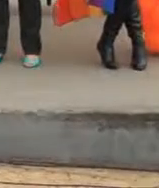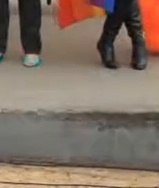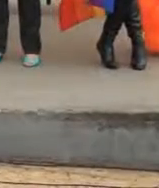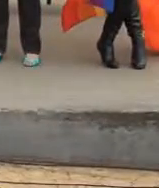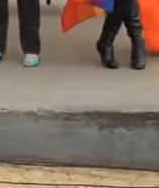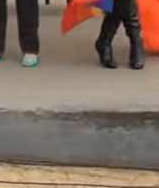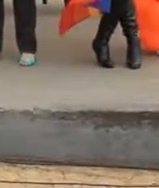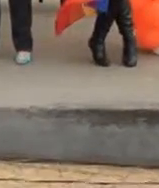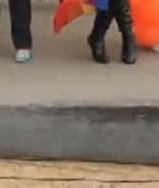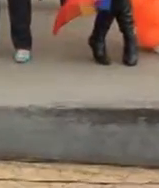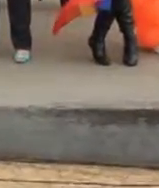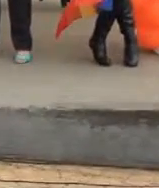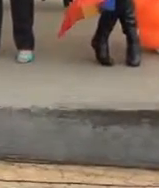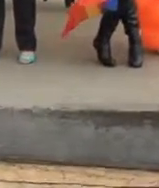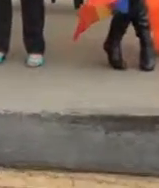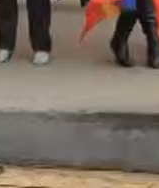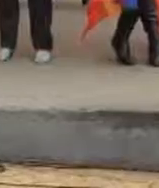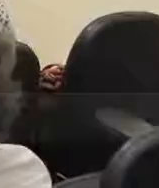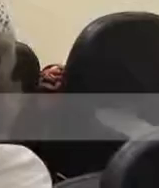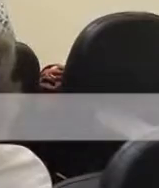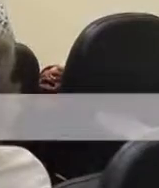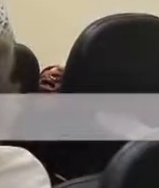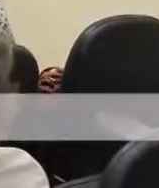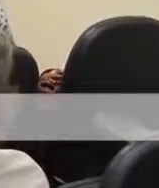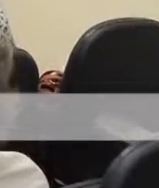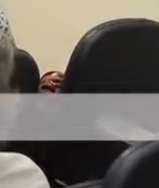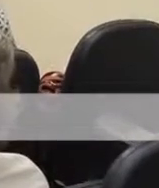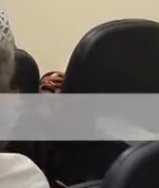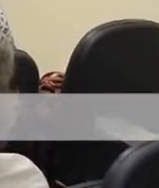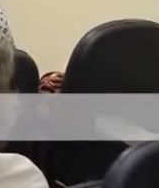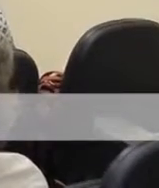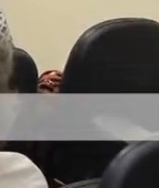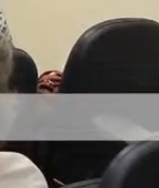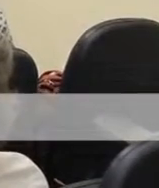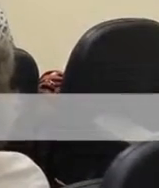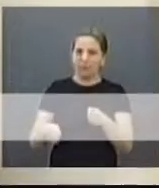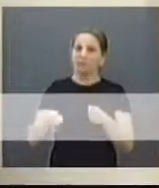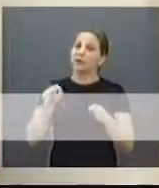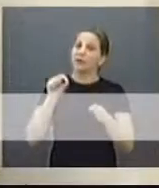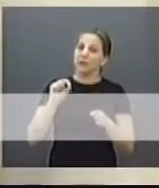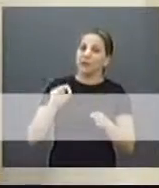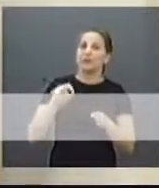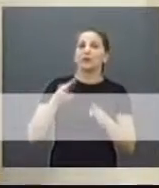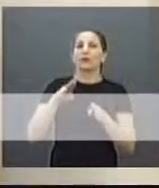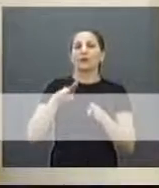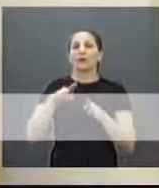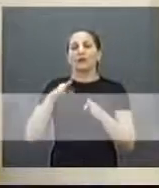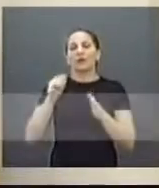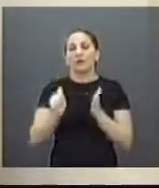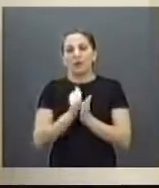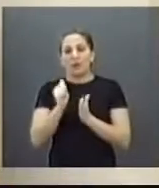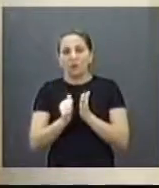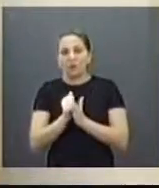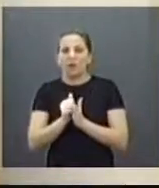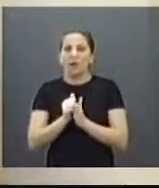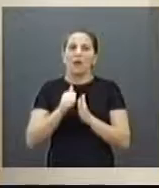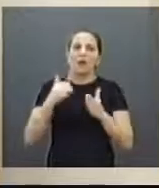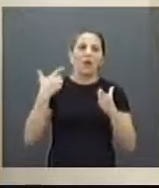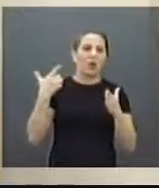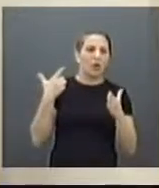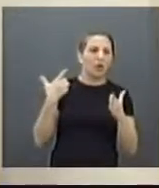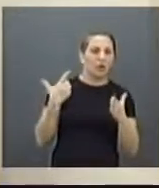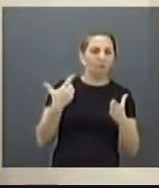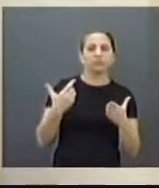diversas atividades marcarão a campanha de combate à homofobia em araraquara durante a sessão ordinária da câmara municipal